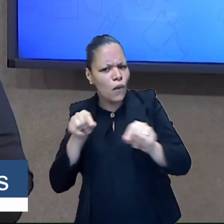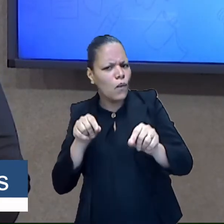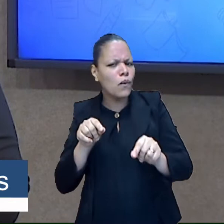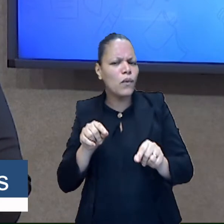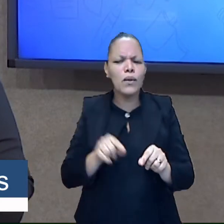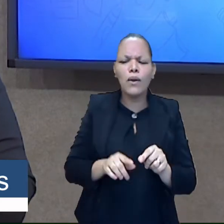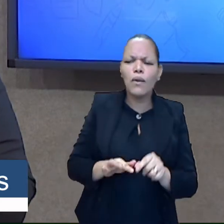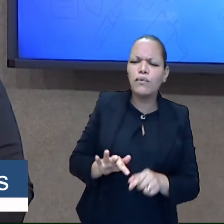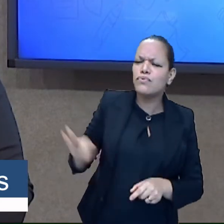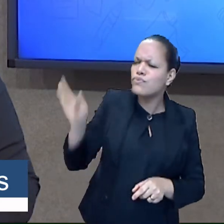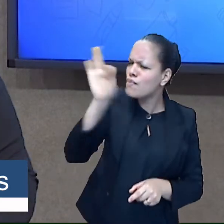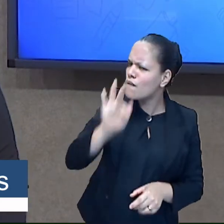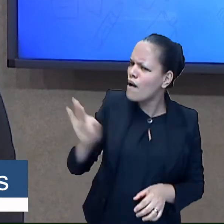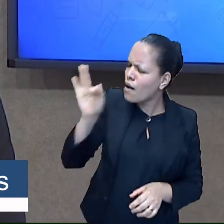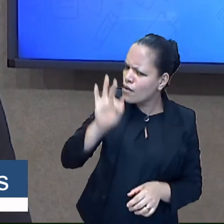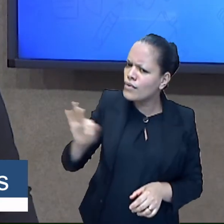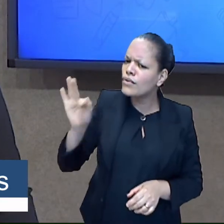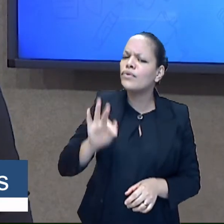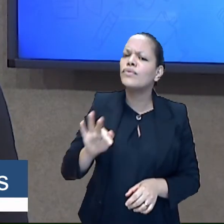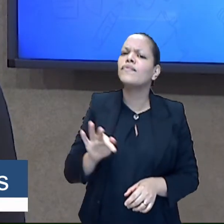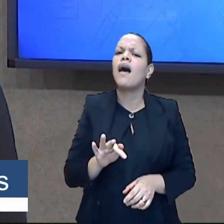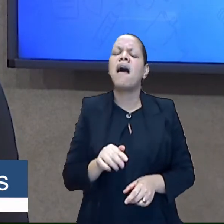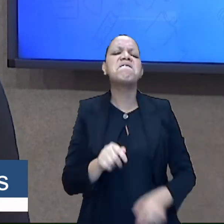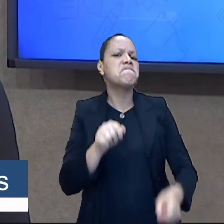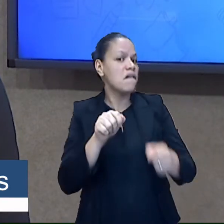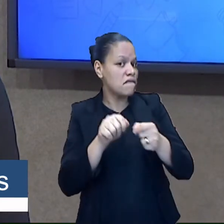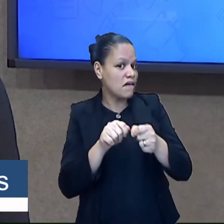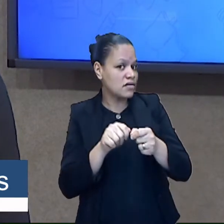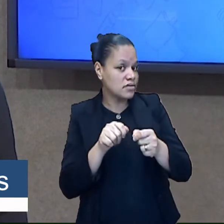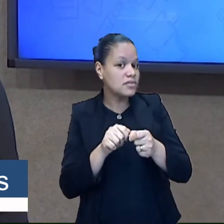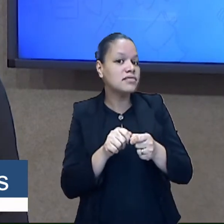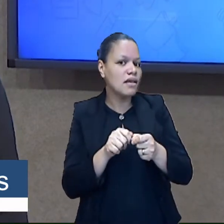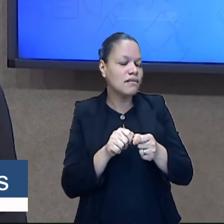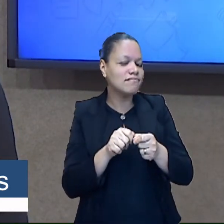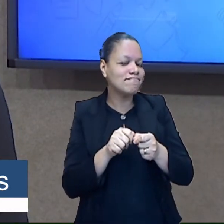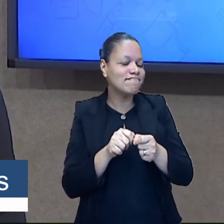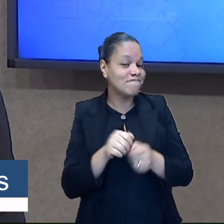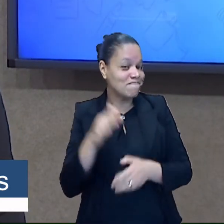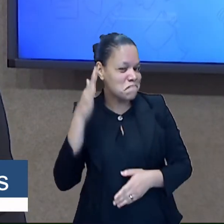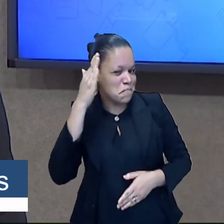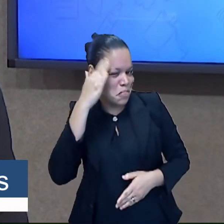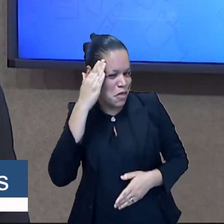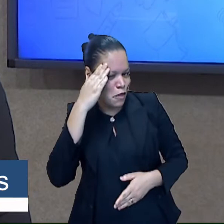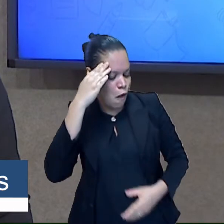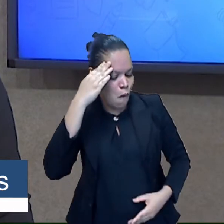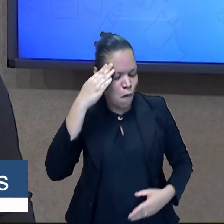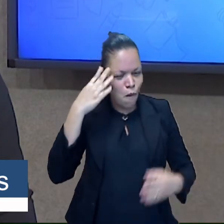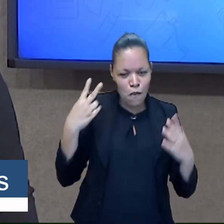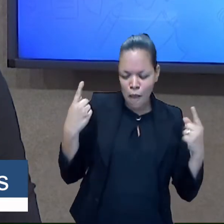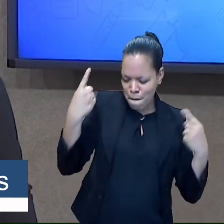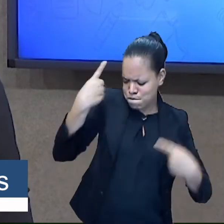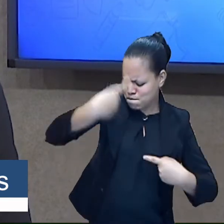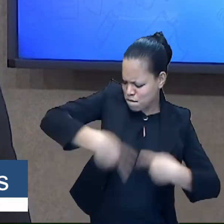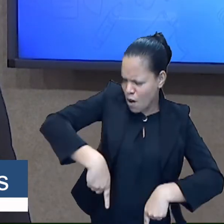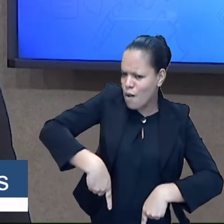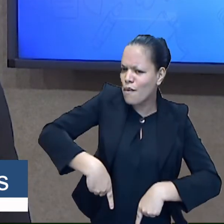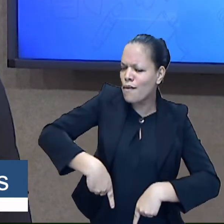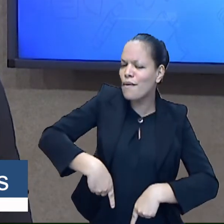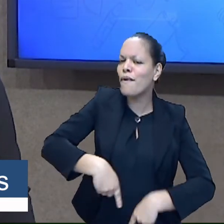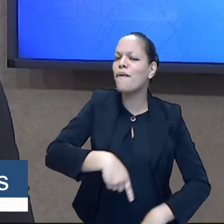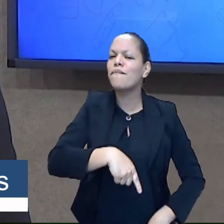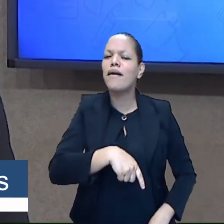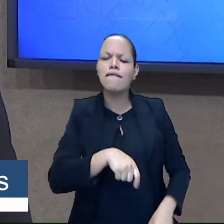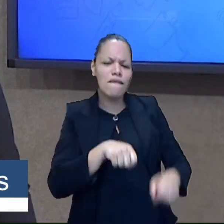nos exames do Enem e nos vestibulares. Então, é muito importante que você já agora comece a